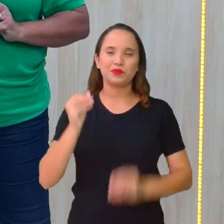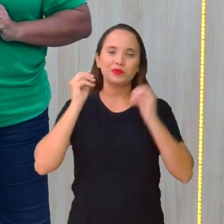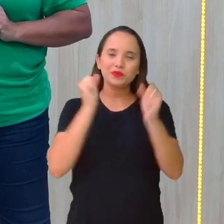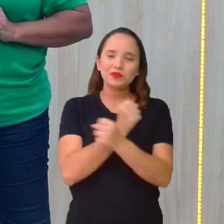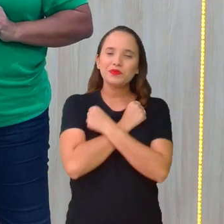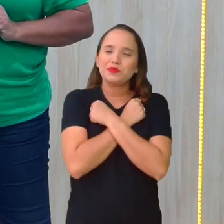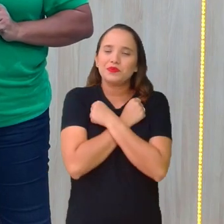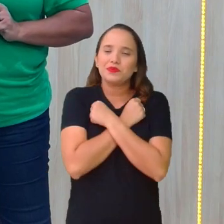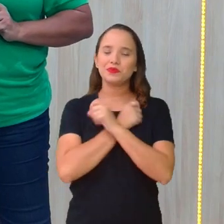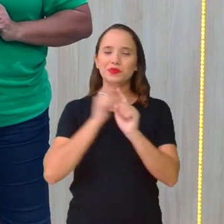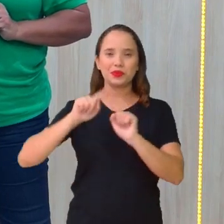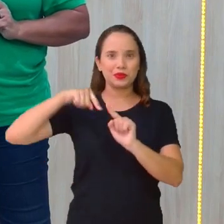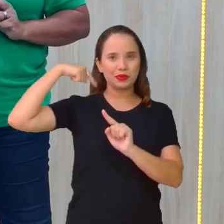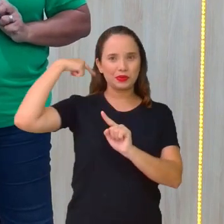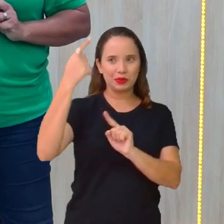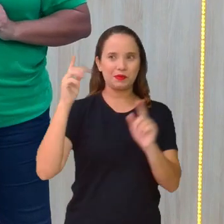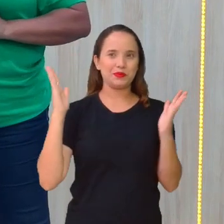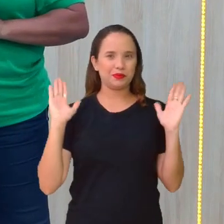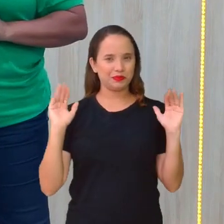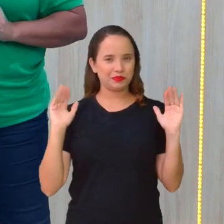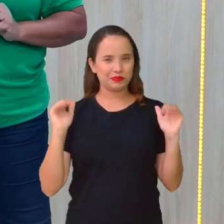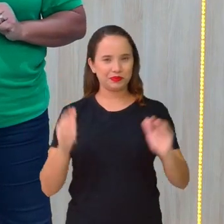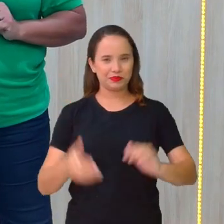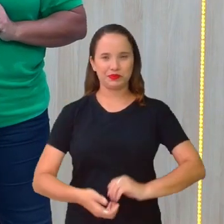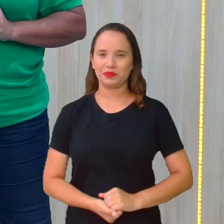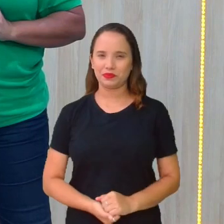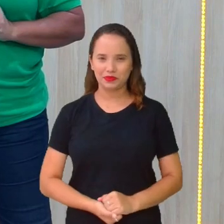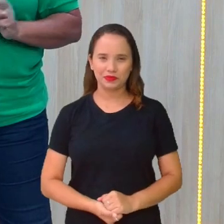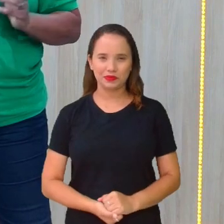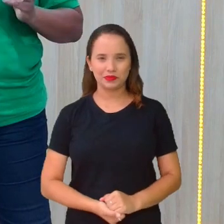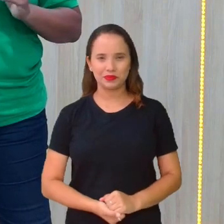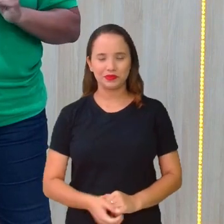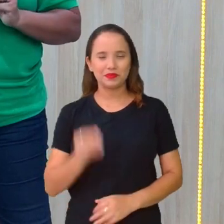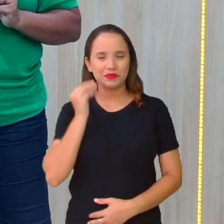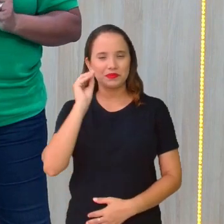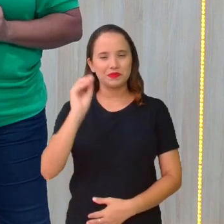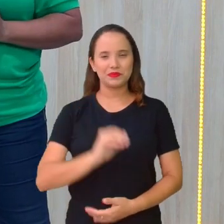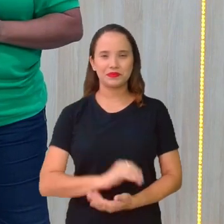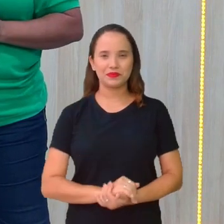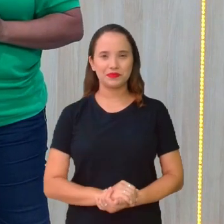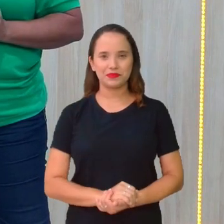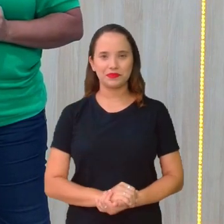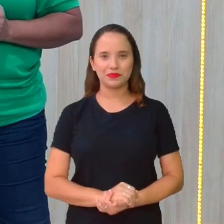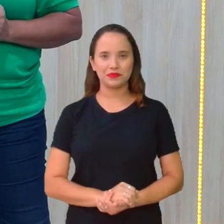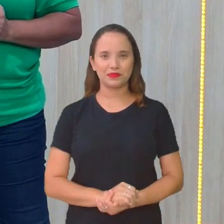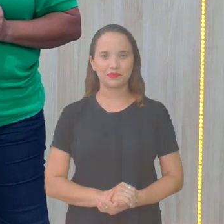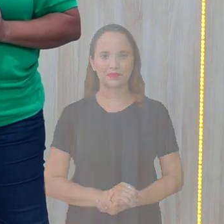grande abraço e até a nossa próxima aula. Cheiro grande para vocês.